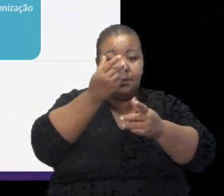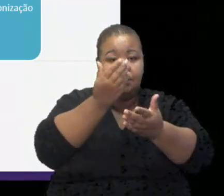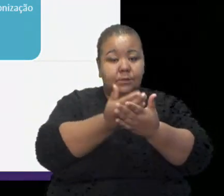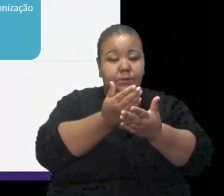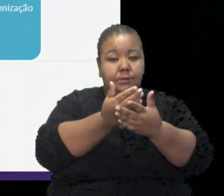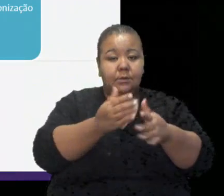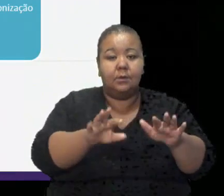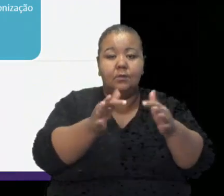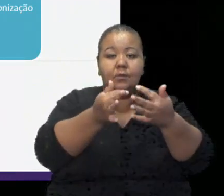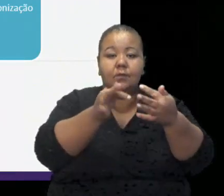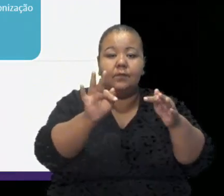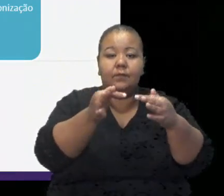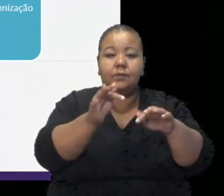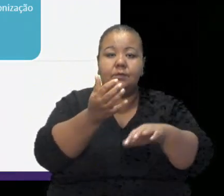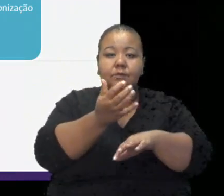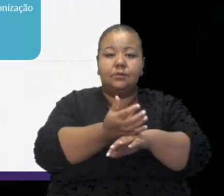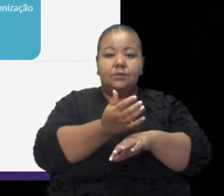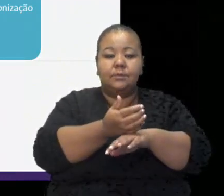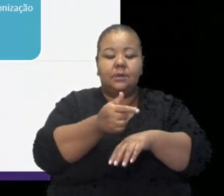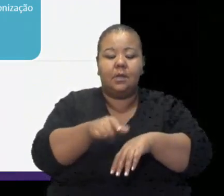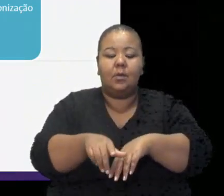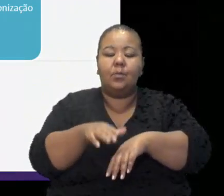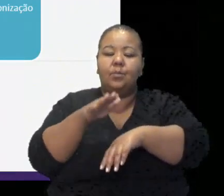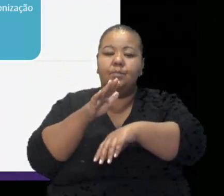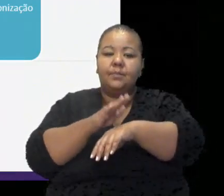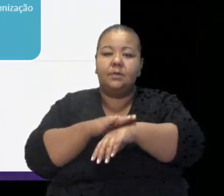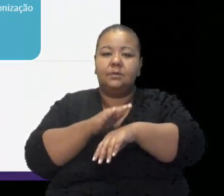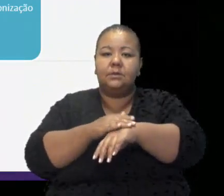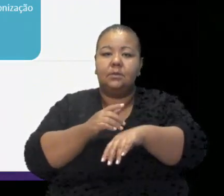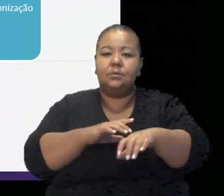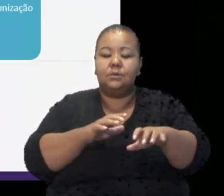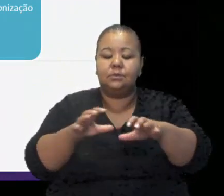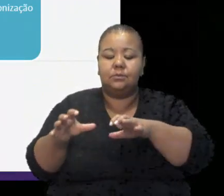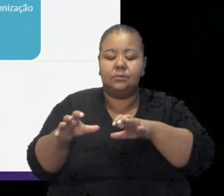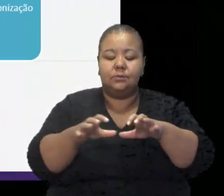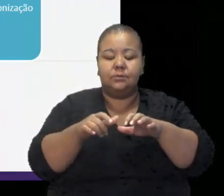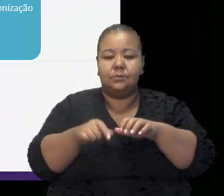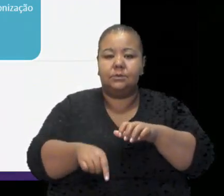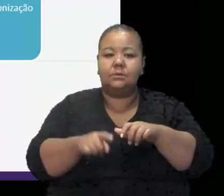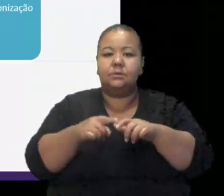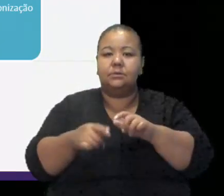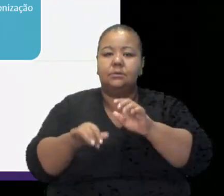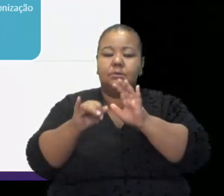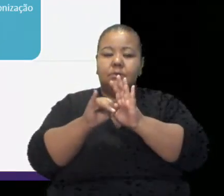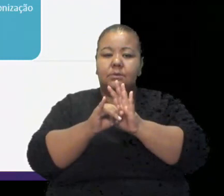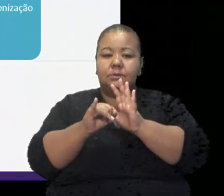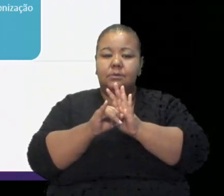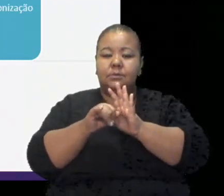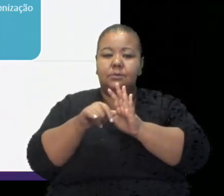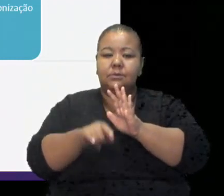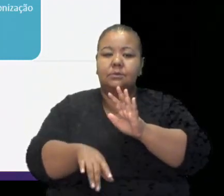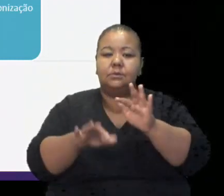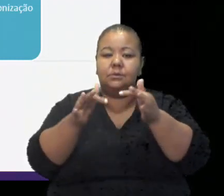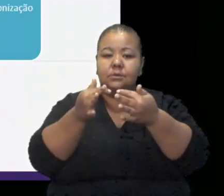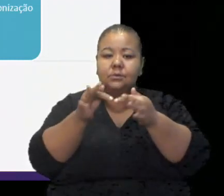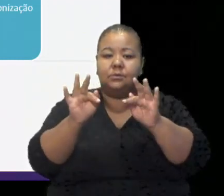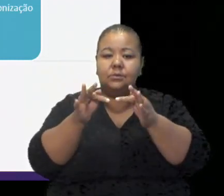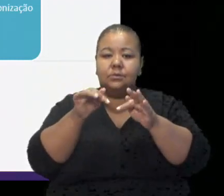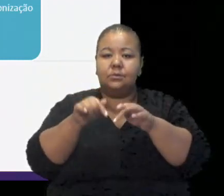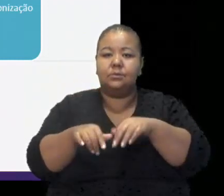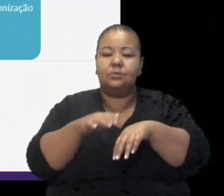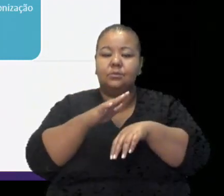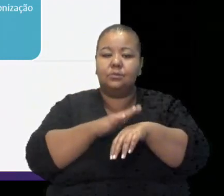fluxo de materiais, dos tempos e movimentos, fazendo a identificação dos fluxos,